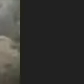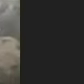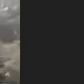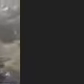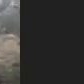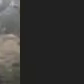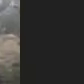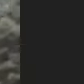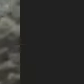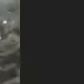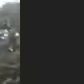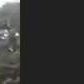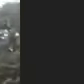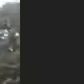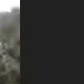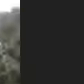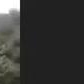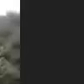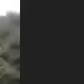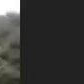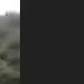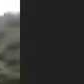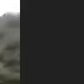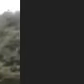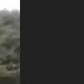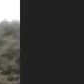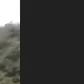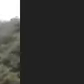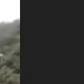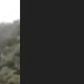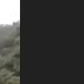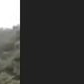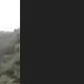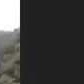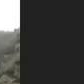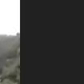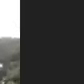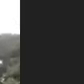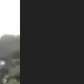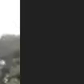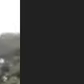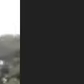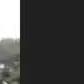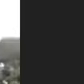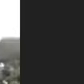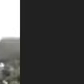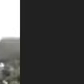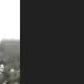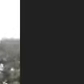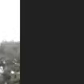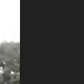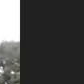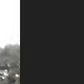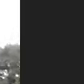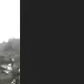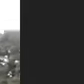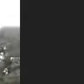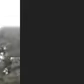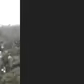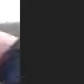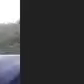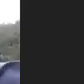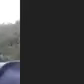apoio possível aí do governador, Ratinho Júnior e todo o pessoal aí para nós seguir em frente aí na nossa luta aí.